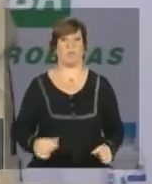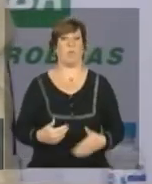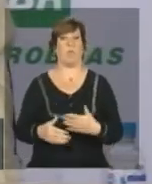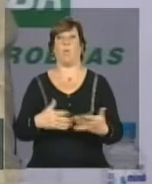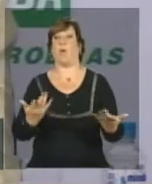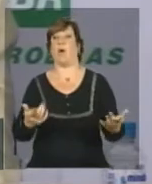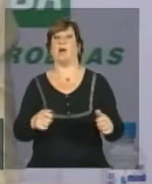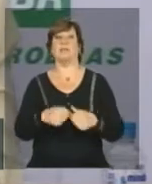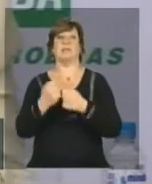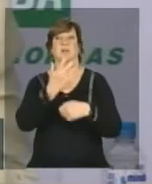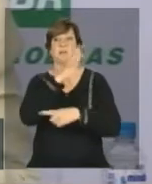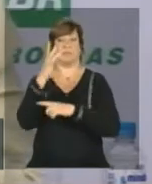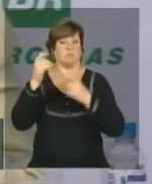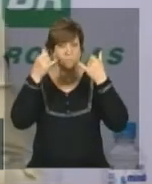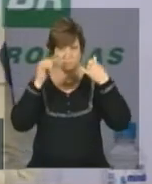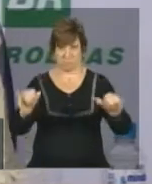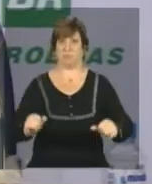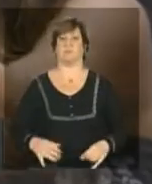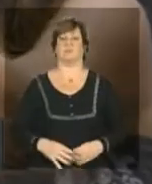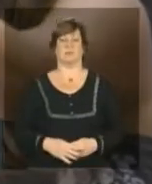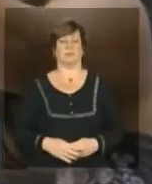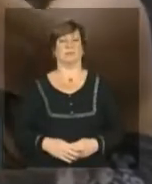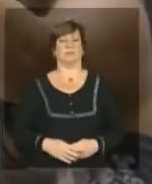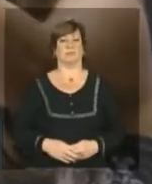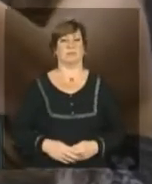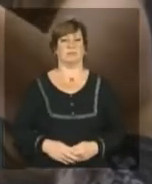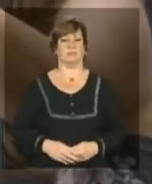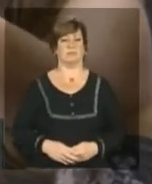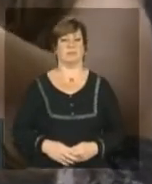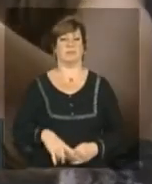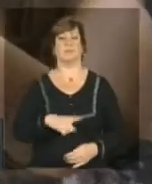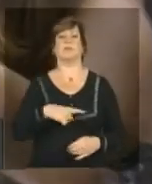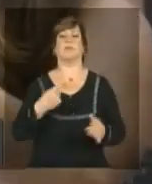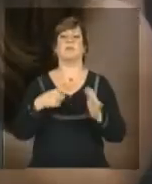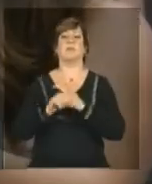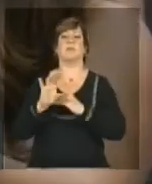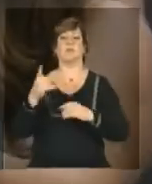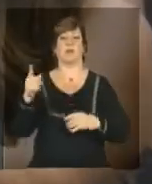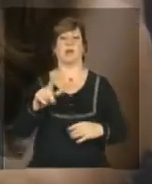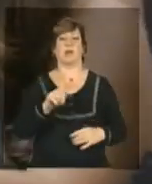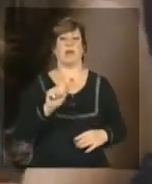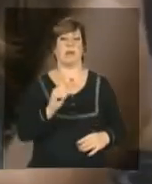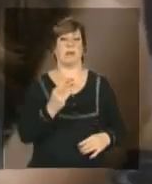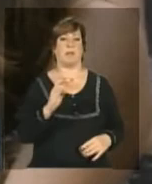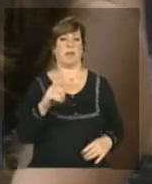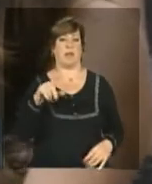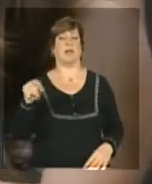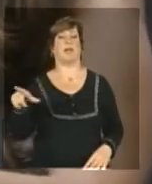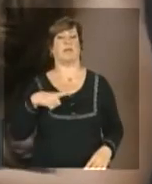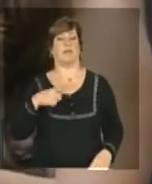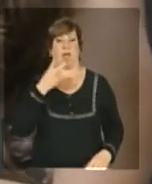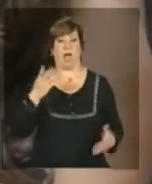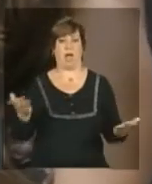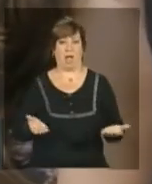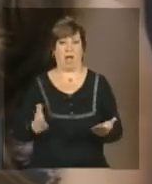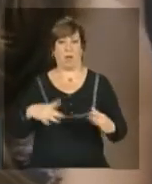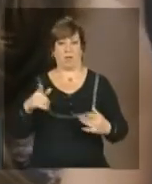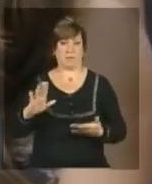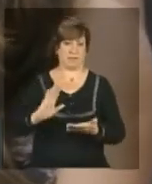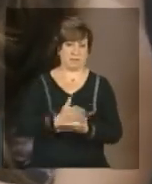qualquer prejuízo ambiental. Ok, só mais Doutor... uma coisa, Graça. O Gabriele disse agora, na saída,